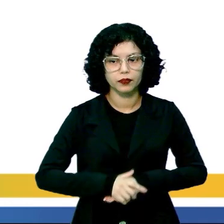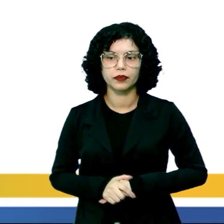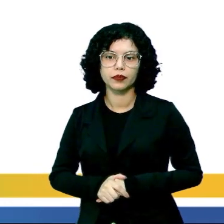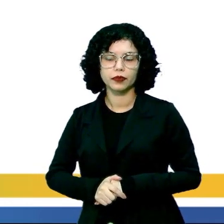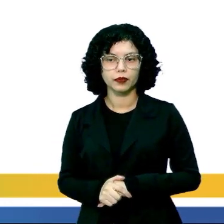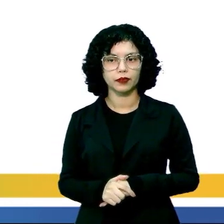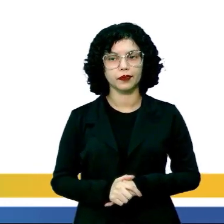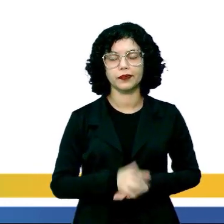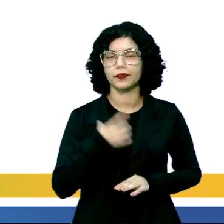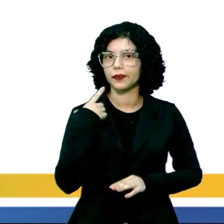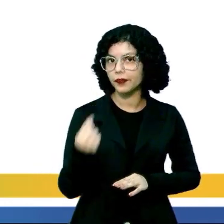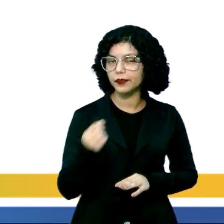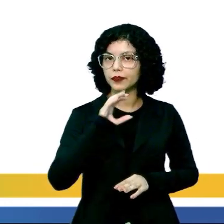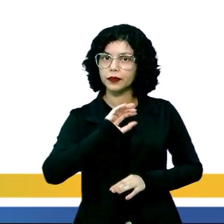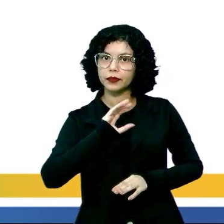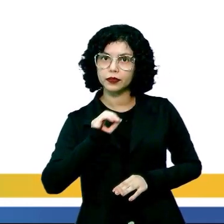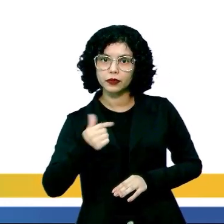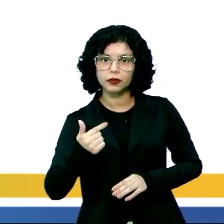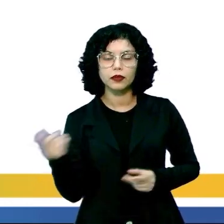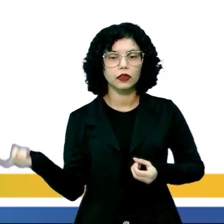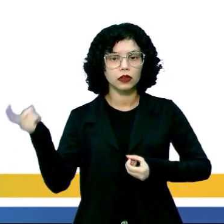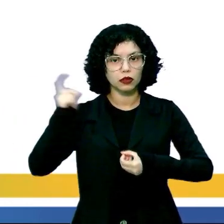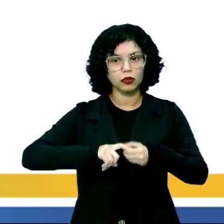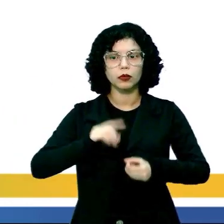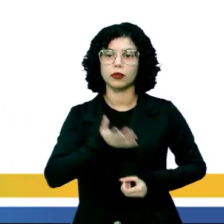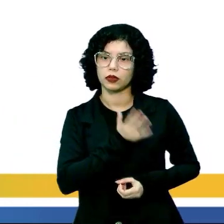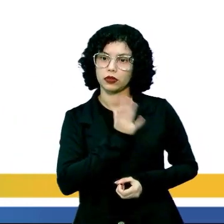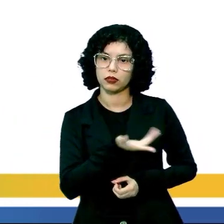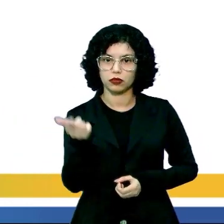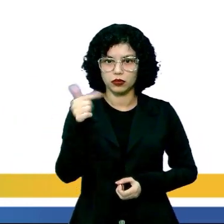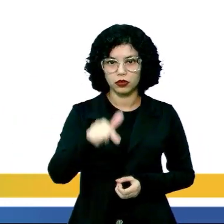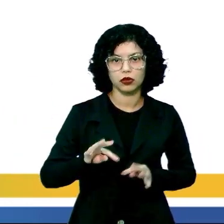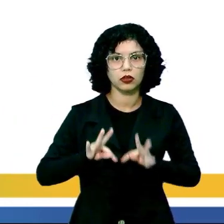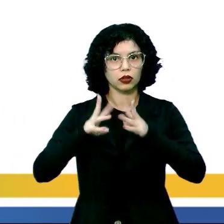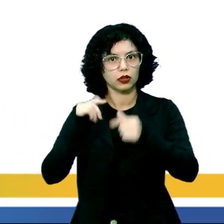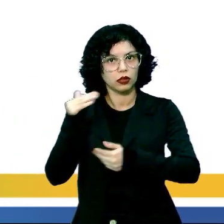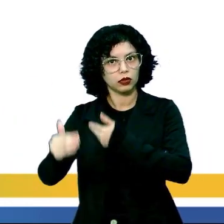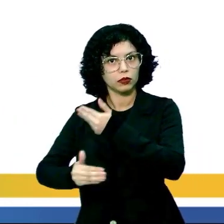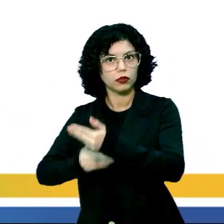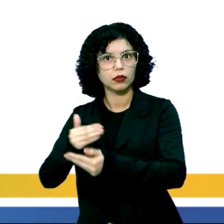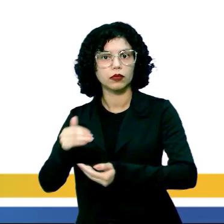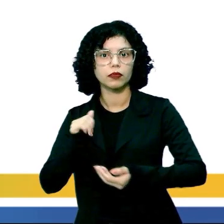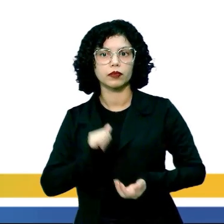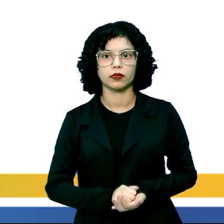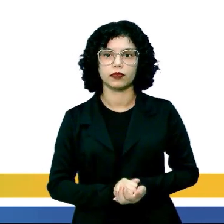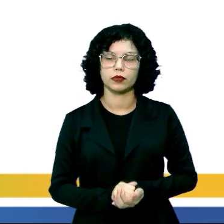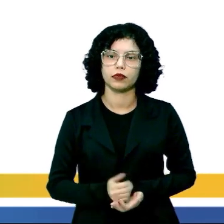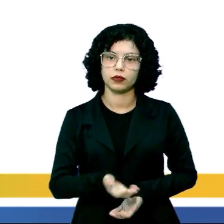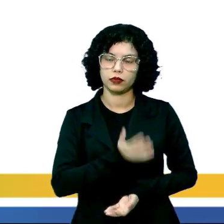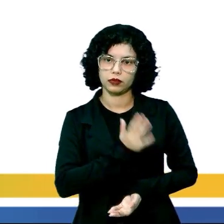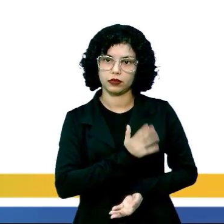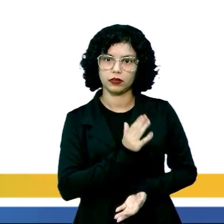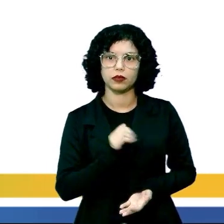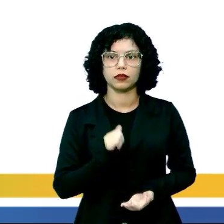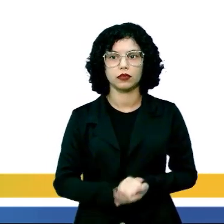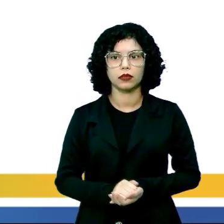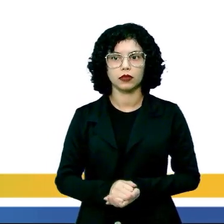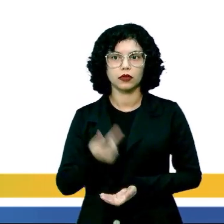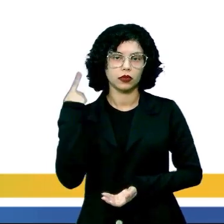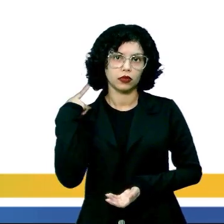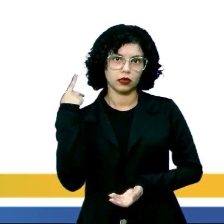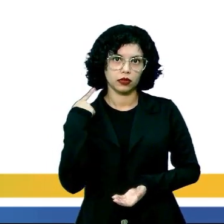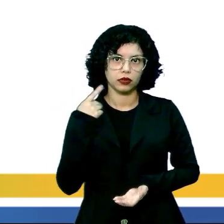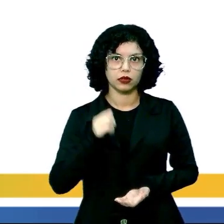gás carbônico saindo, ele volta para o coração de novo e faz todo o processo. Do coração para o pulmão,